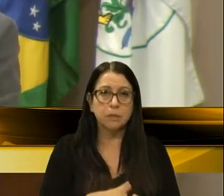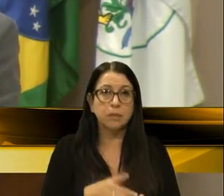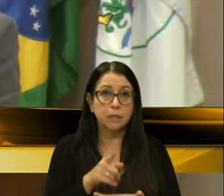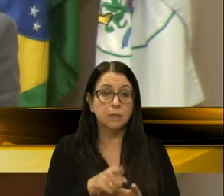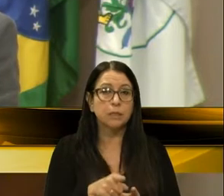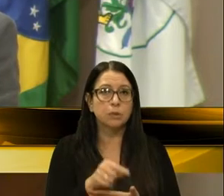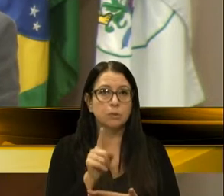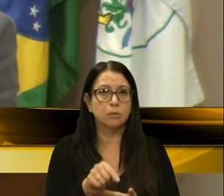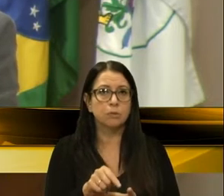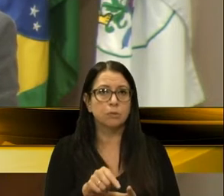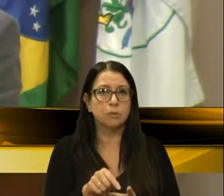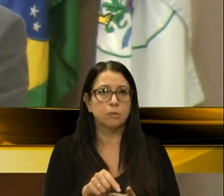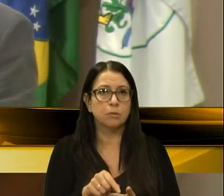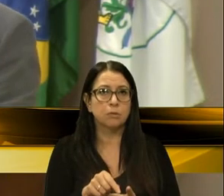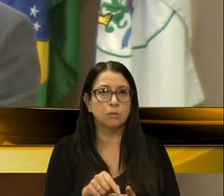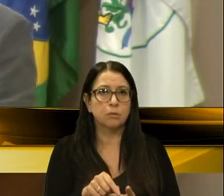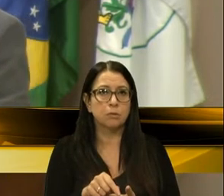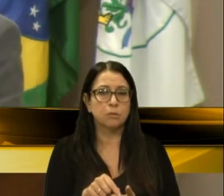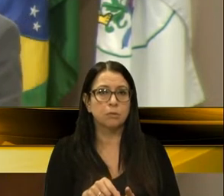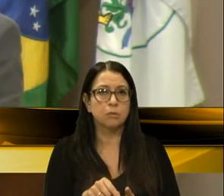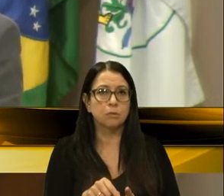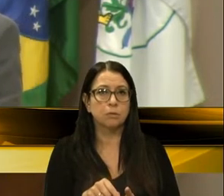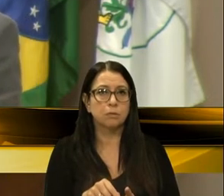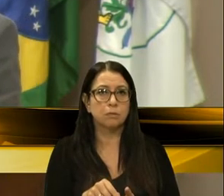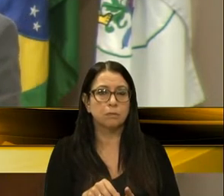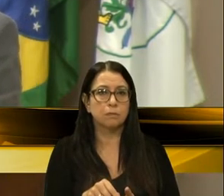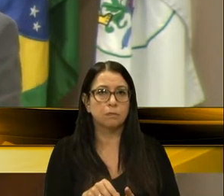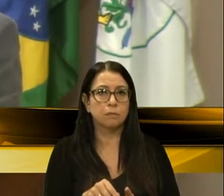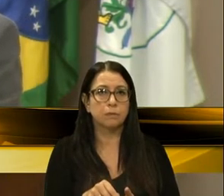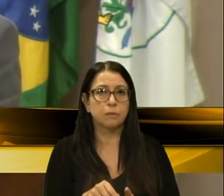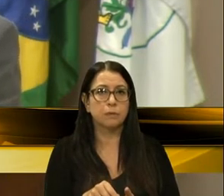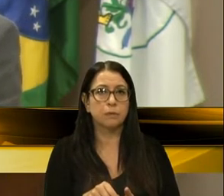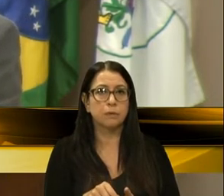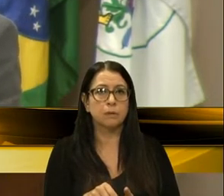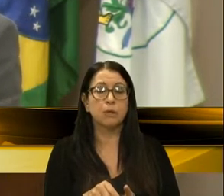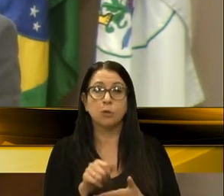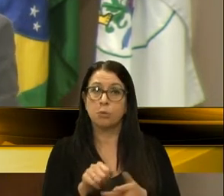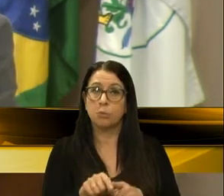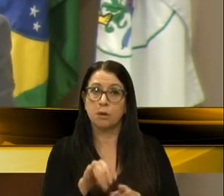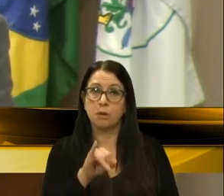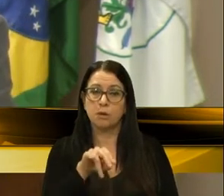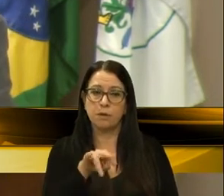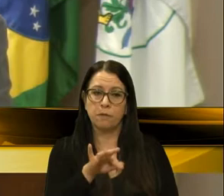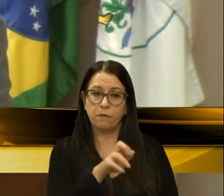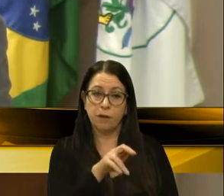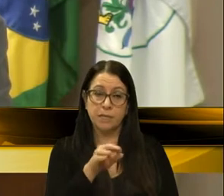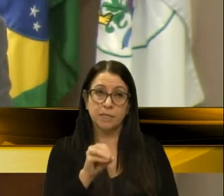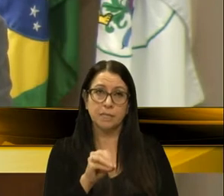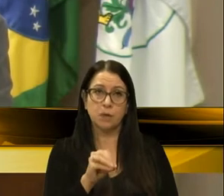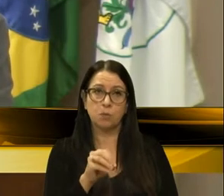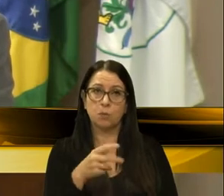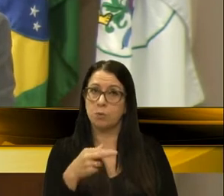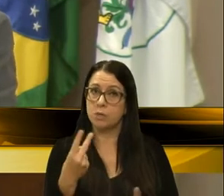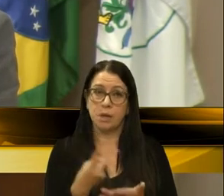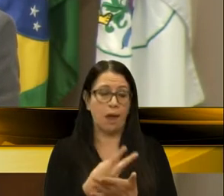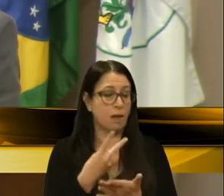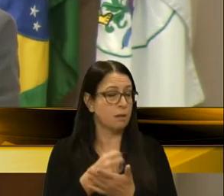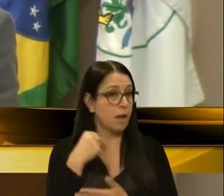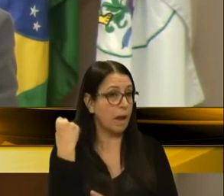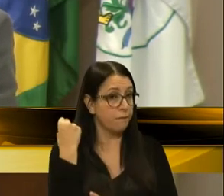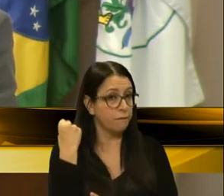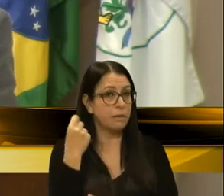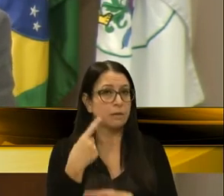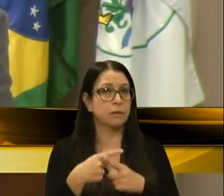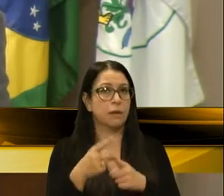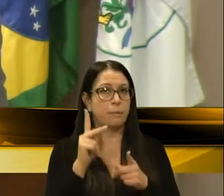Isso é considerado, né, uma infração gravíssima, certo? A